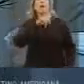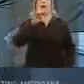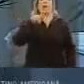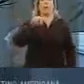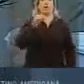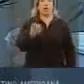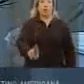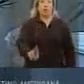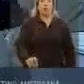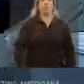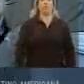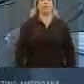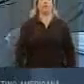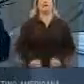Equador,